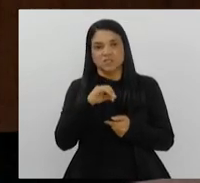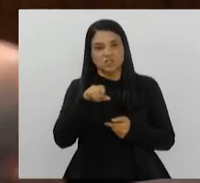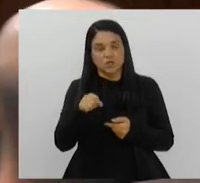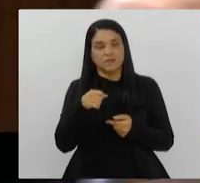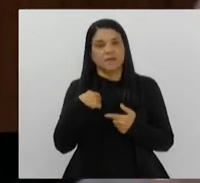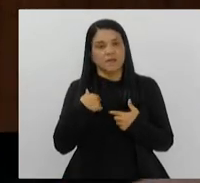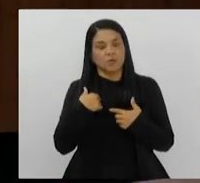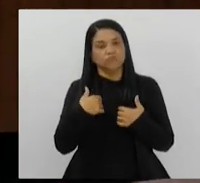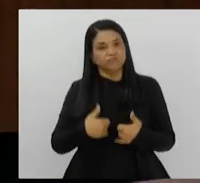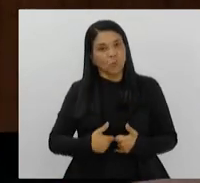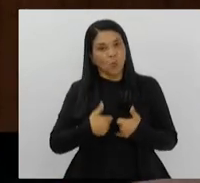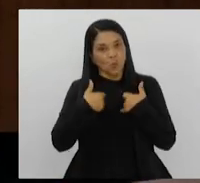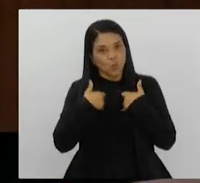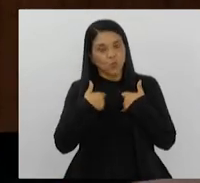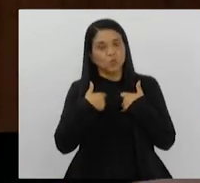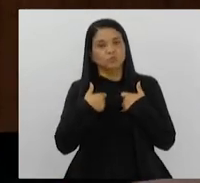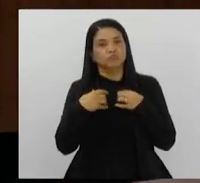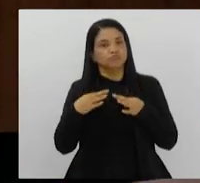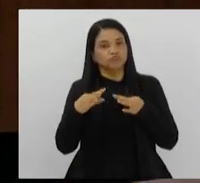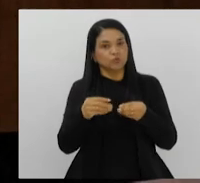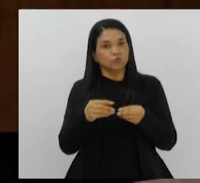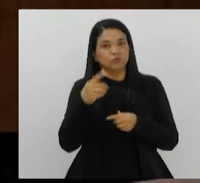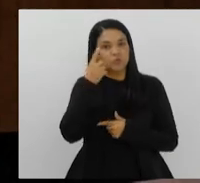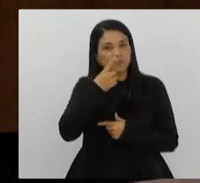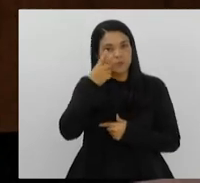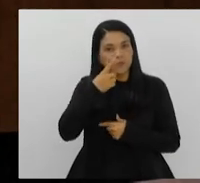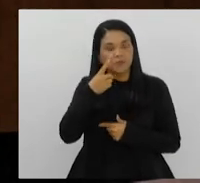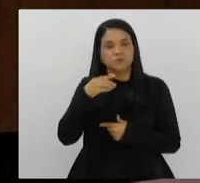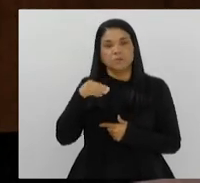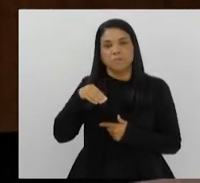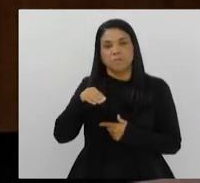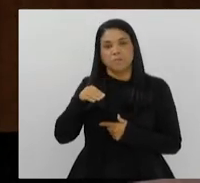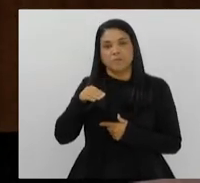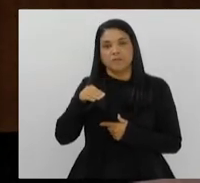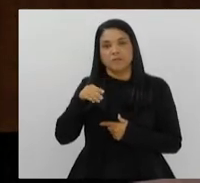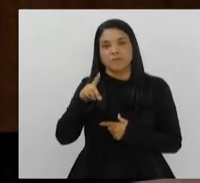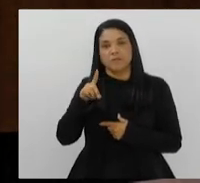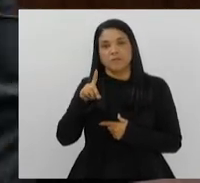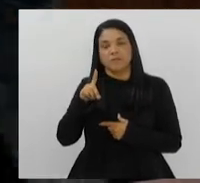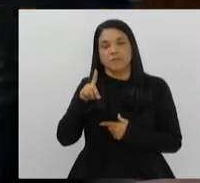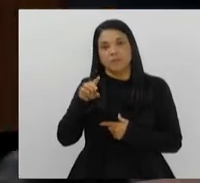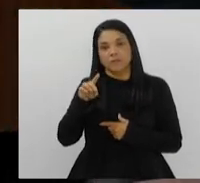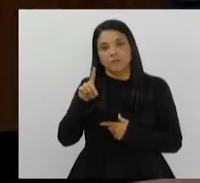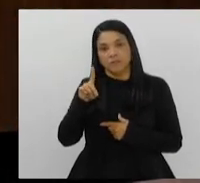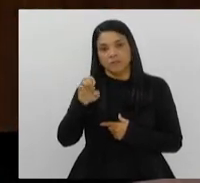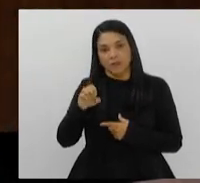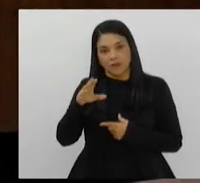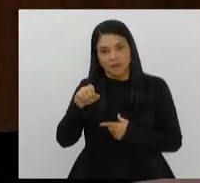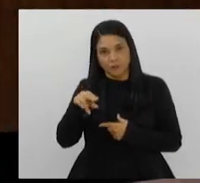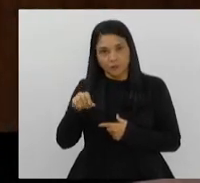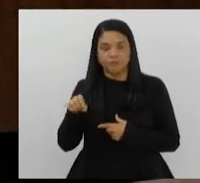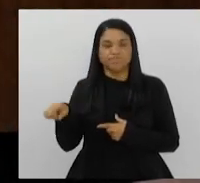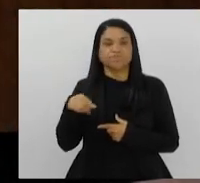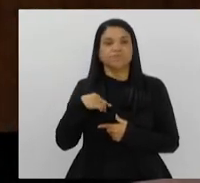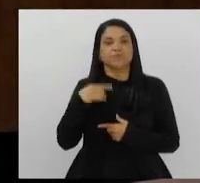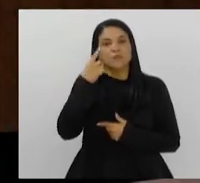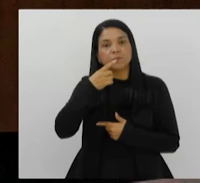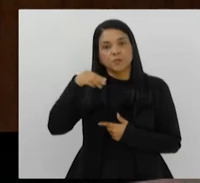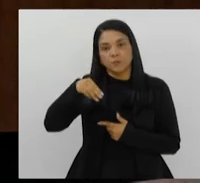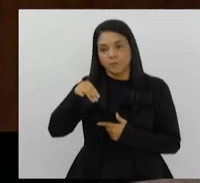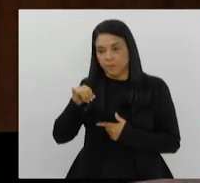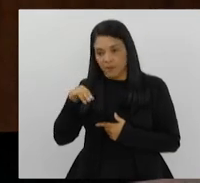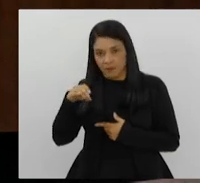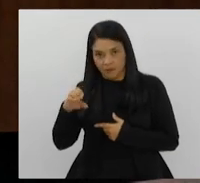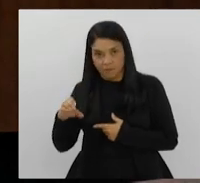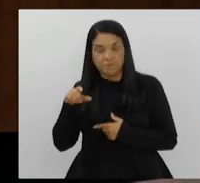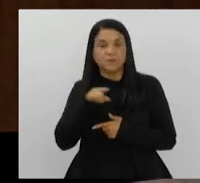aqui, sobretudo aos deputados decanos dessa casa, deputado Mink e deputado Luiz Paulo. Isso mostra, em primeiro lugar, a unidade,